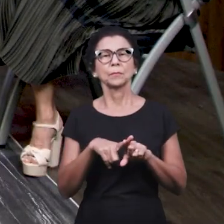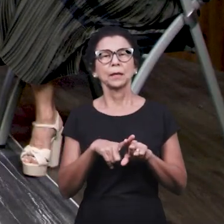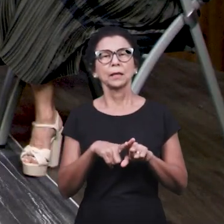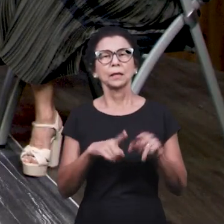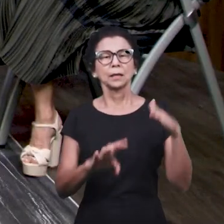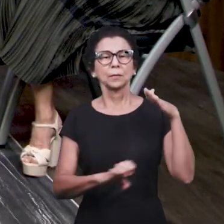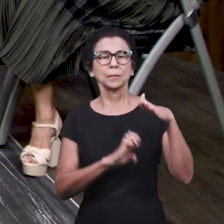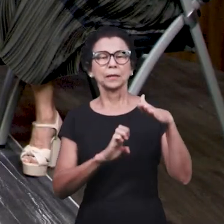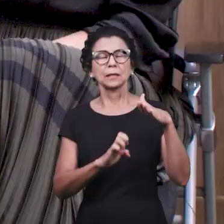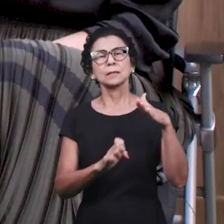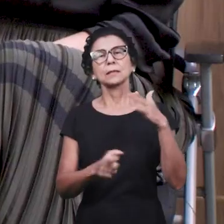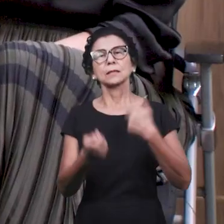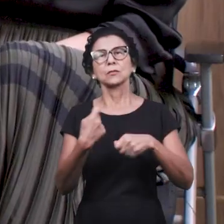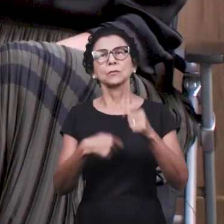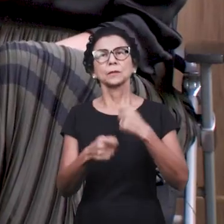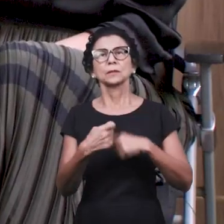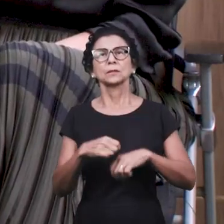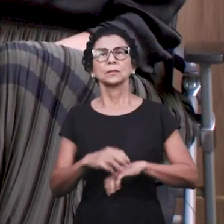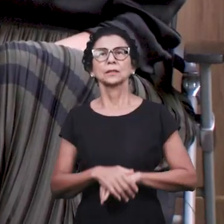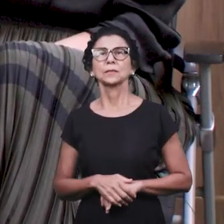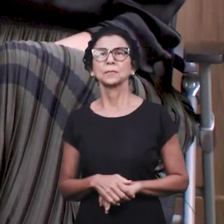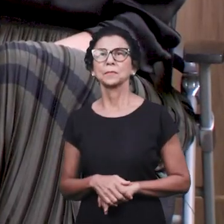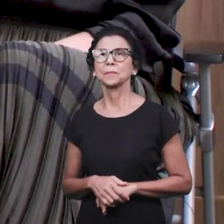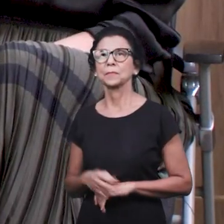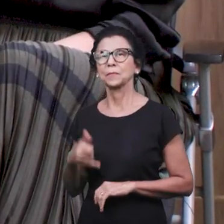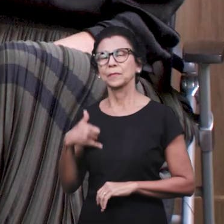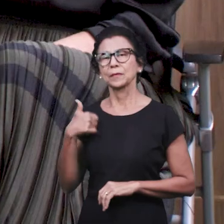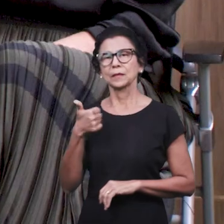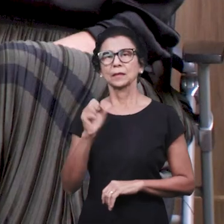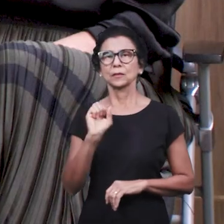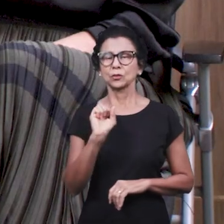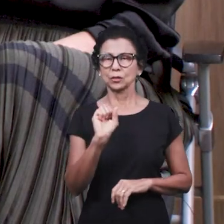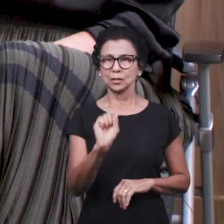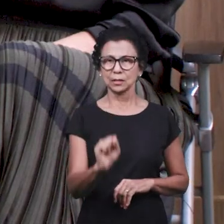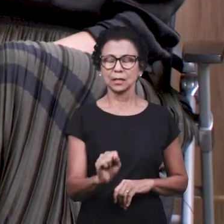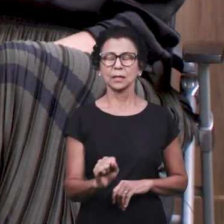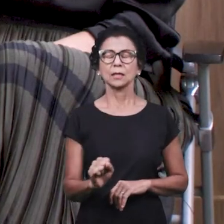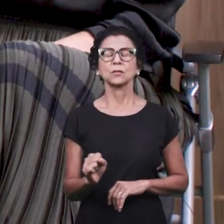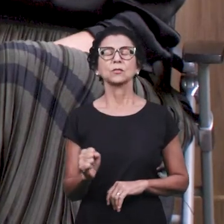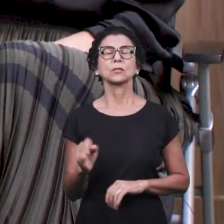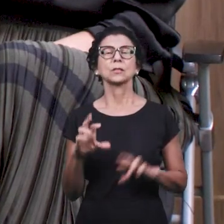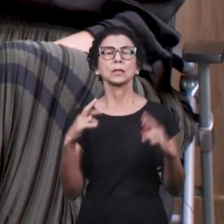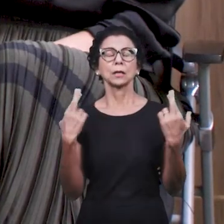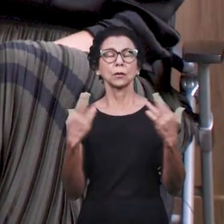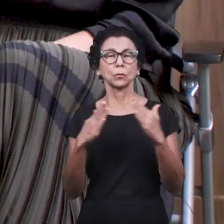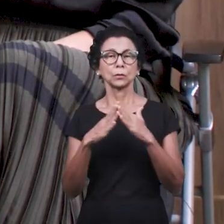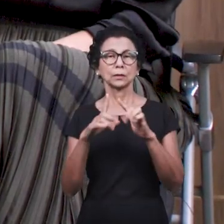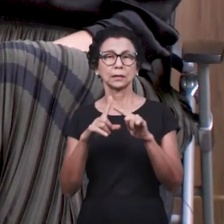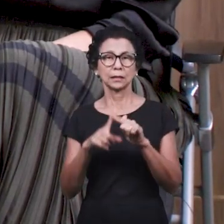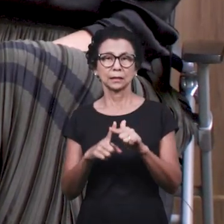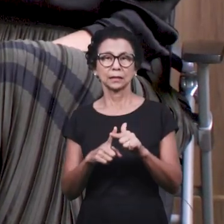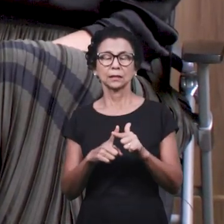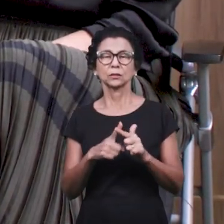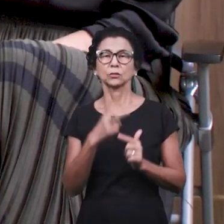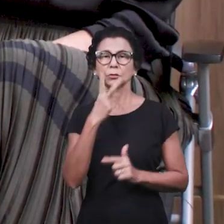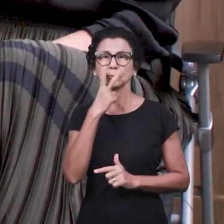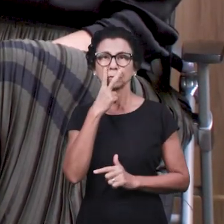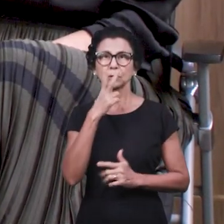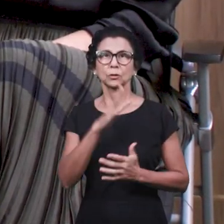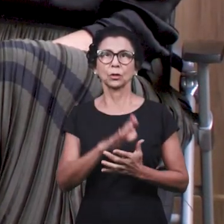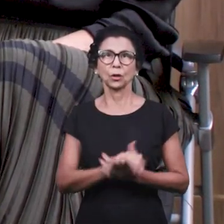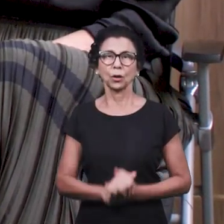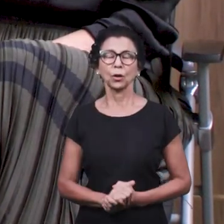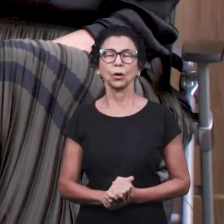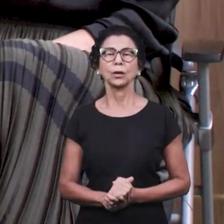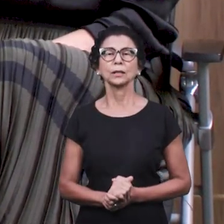E eu sou a Vitória, tenho 18 anos. Também sou da Igreja da Enseada do Suá, do Ministério do Pastor Sérgio. Eu sou flautista, sou